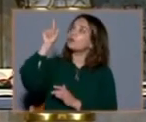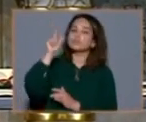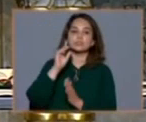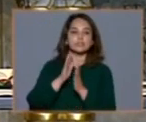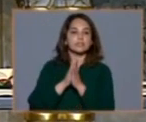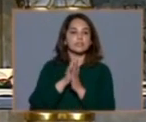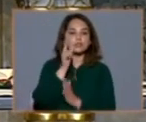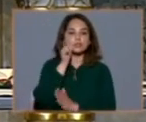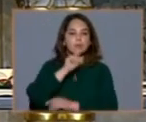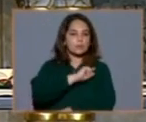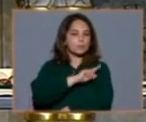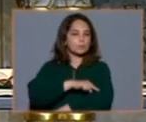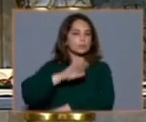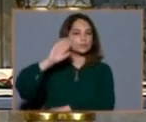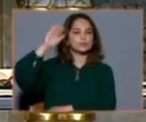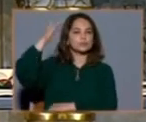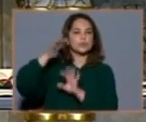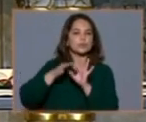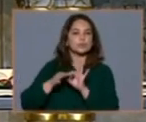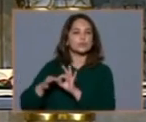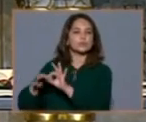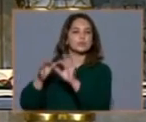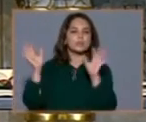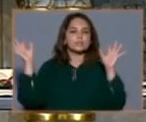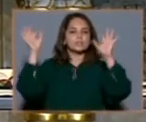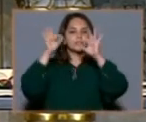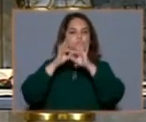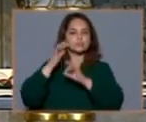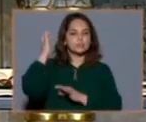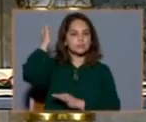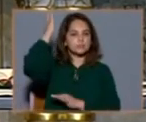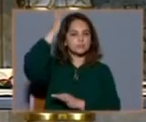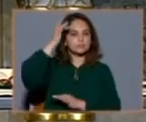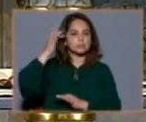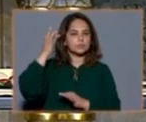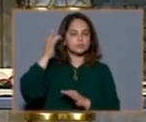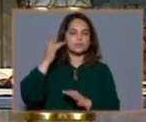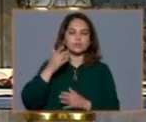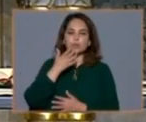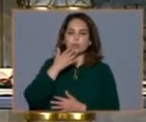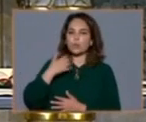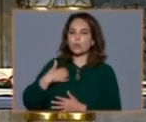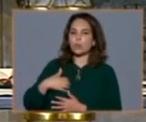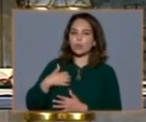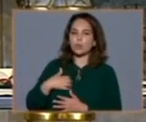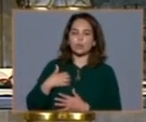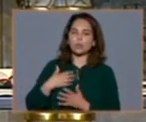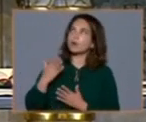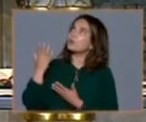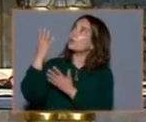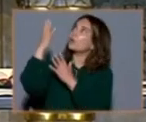Todo-Poderoso, na unidade do Espírito Santo, toda a honra e toda a